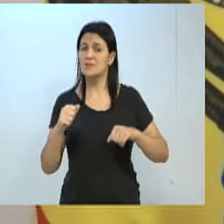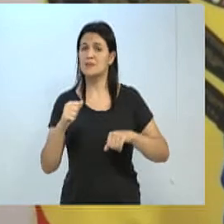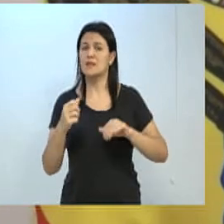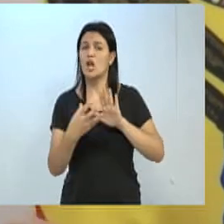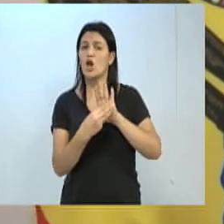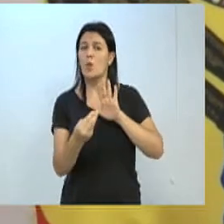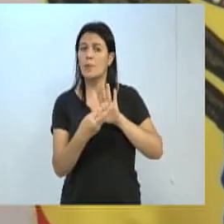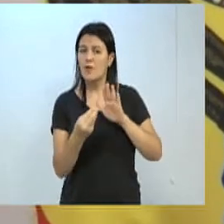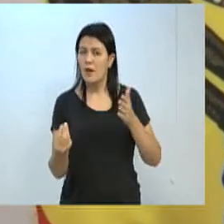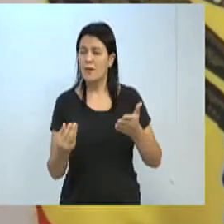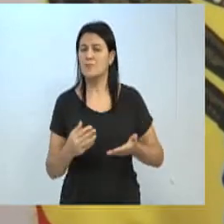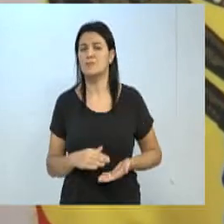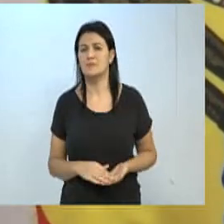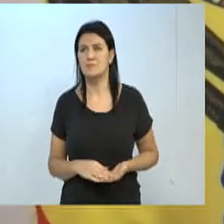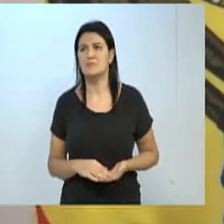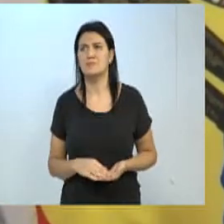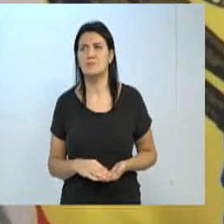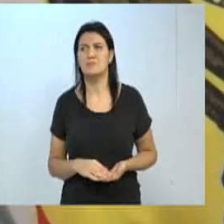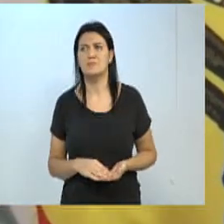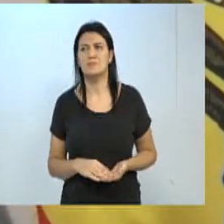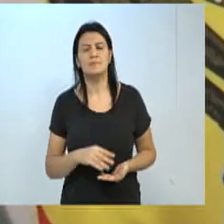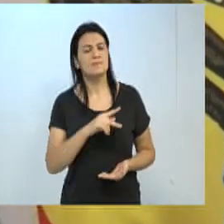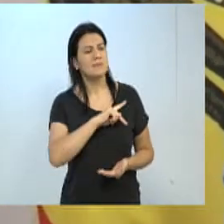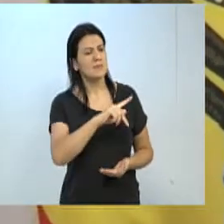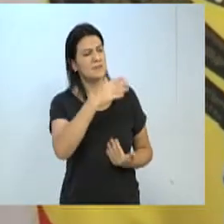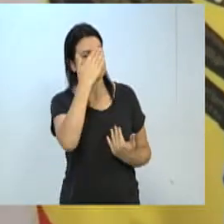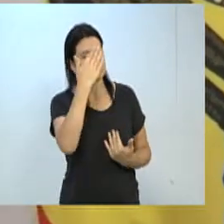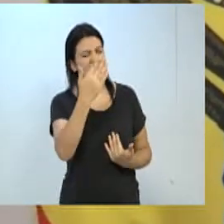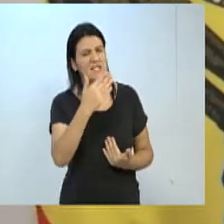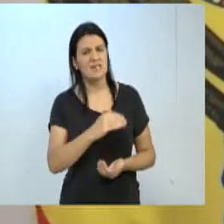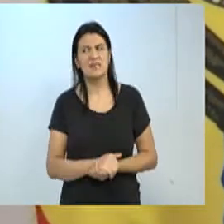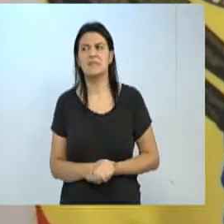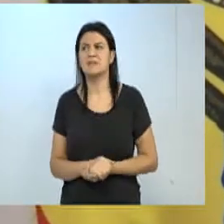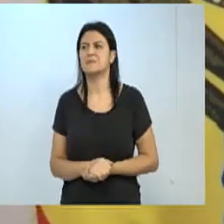tocado para frente. Senhor presidente, muito obrigado. Era isso para o momento.